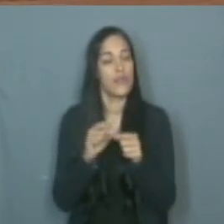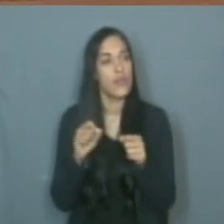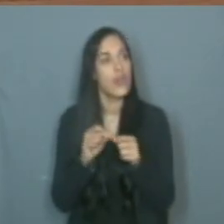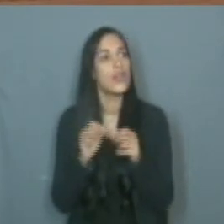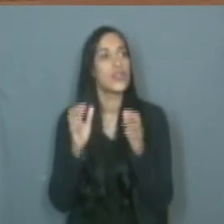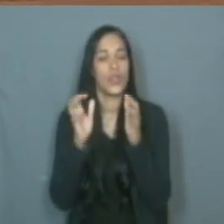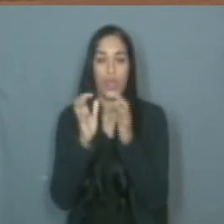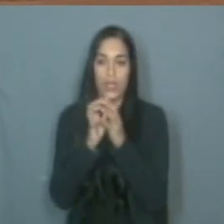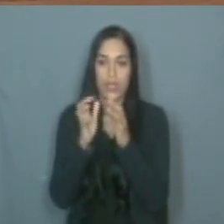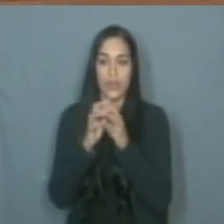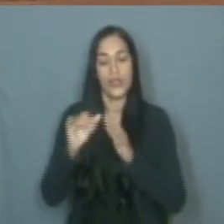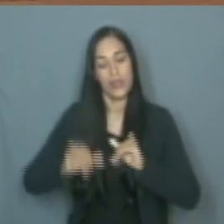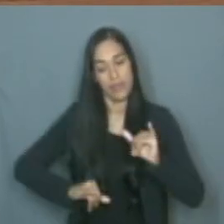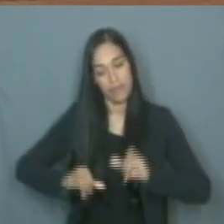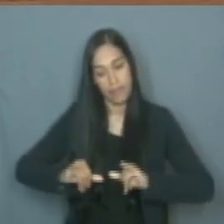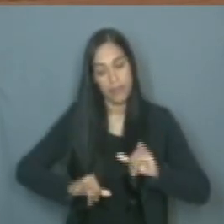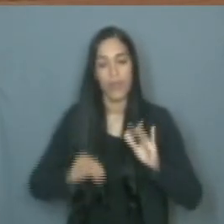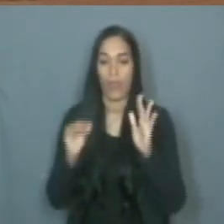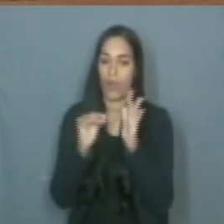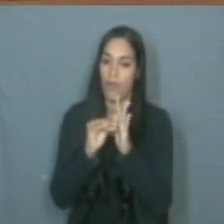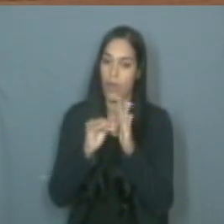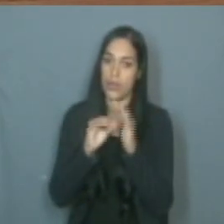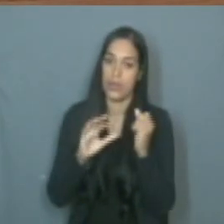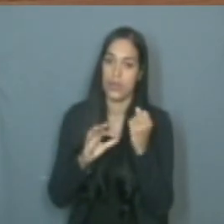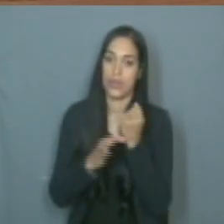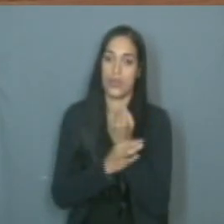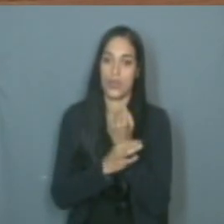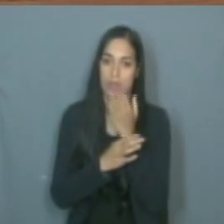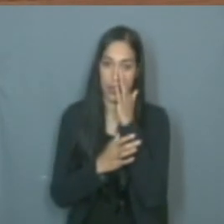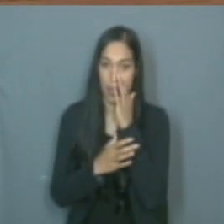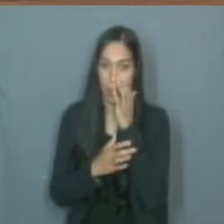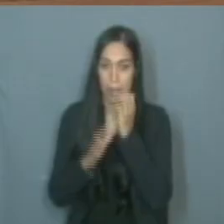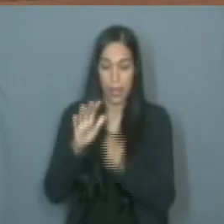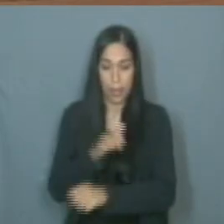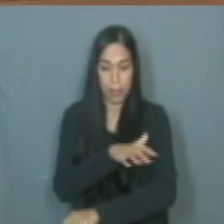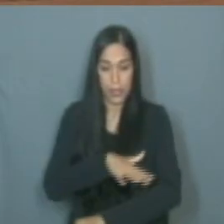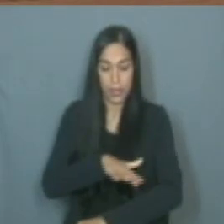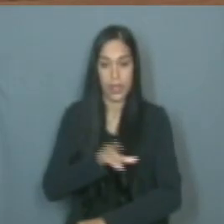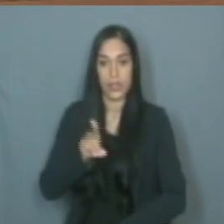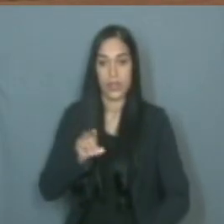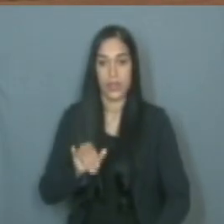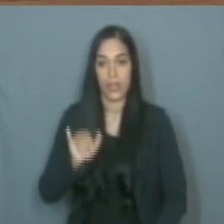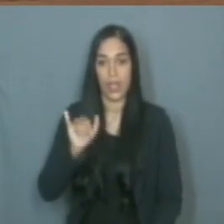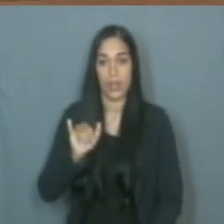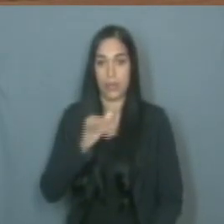está sofrendo com a insegurança. A Praça do Derby, inclusive,